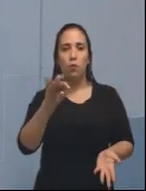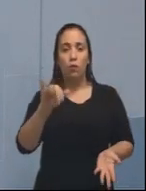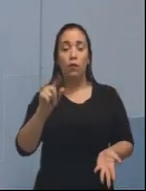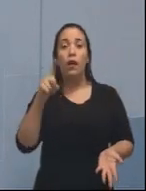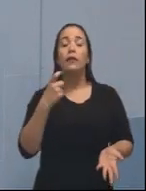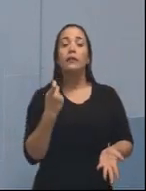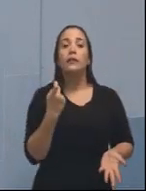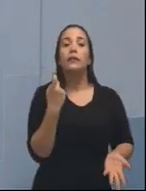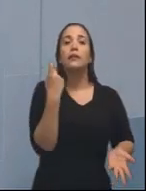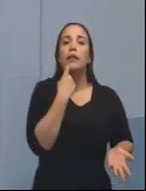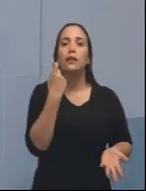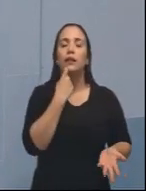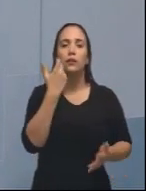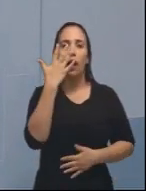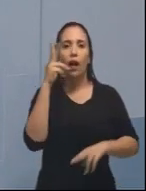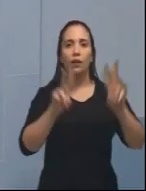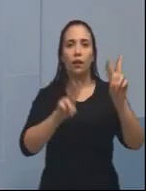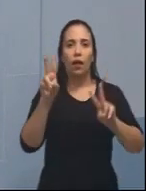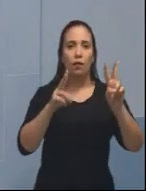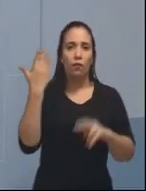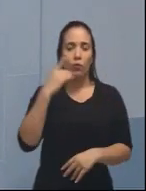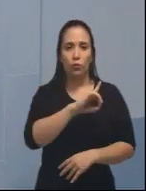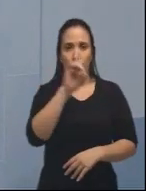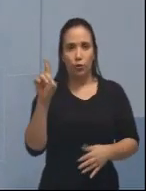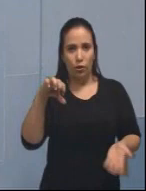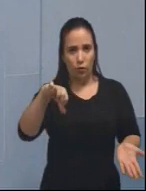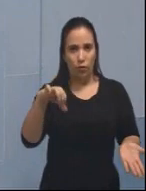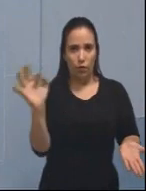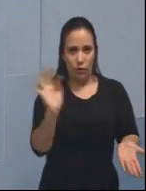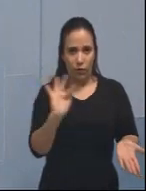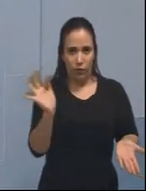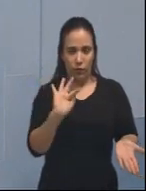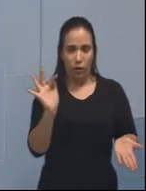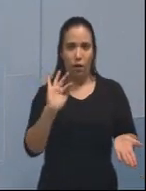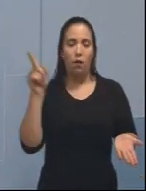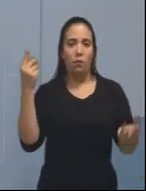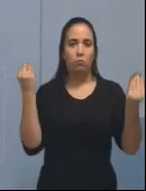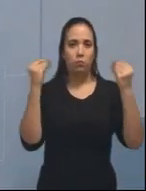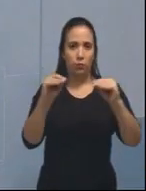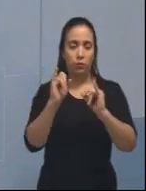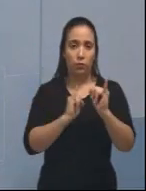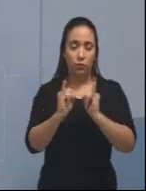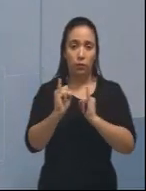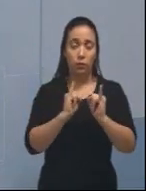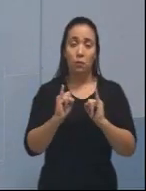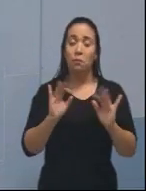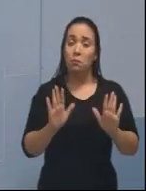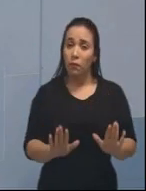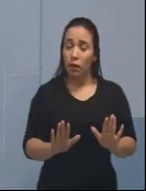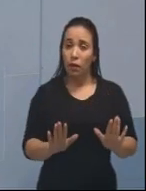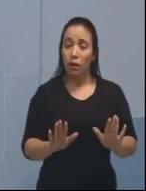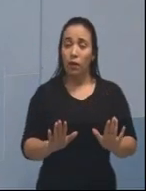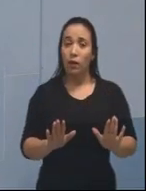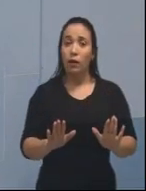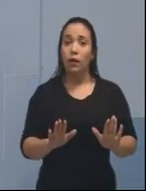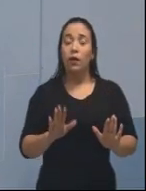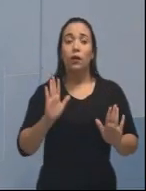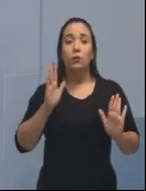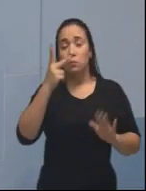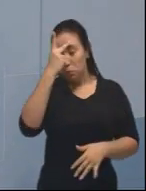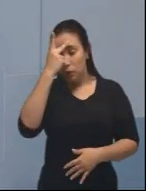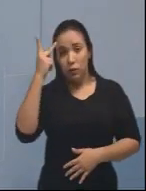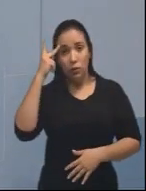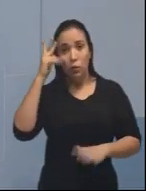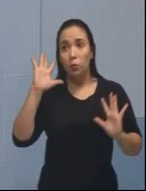de carnaval, como nós chamamos, dia 9 de fevereiro. Isso mesmo. Mas o que aconteceu? Ele teve uma repercussão